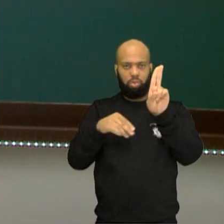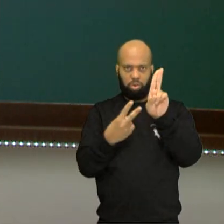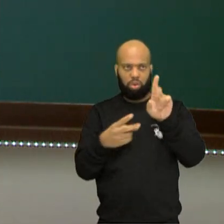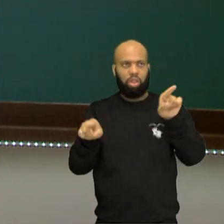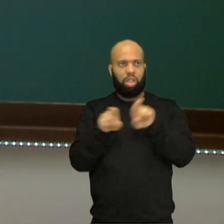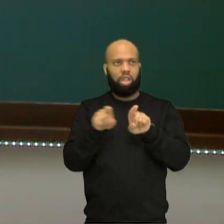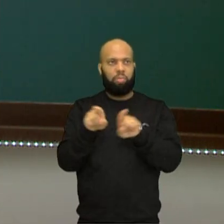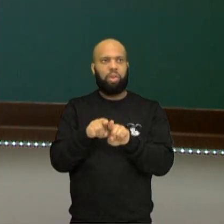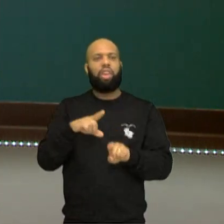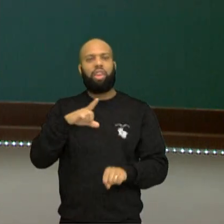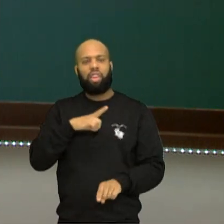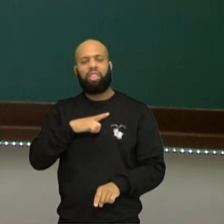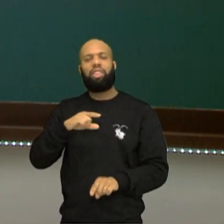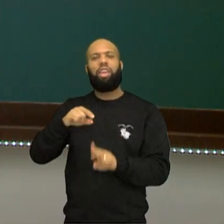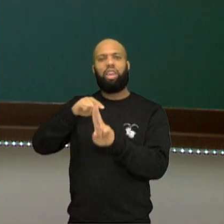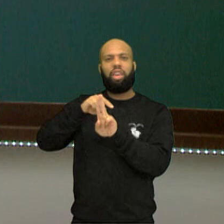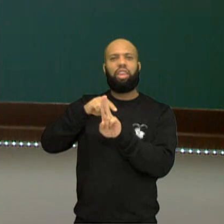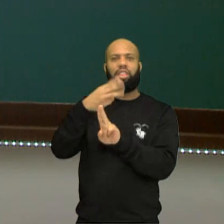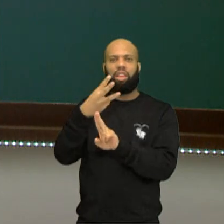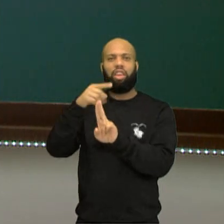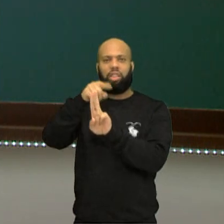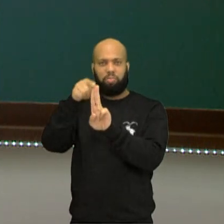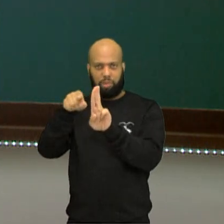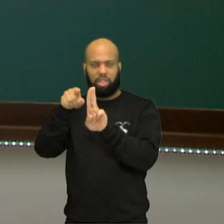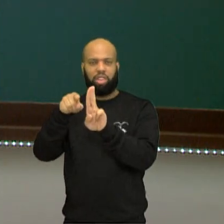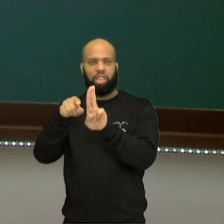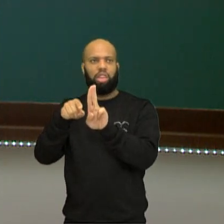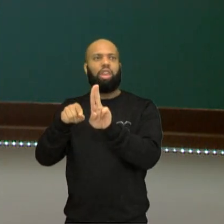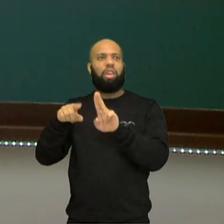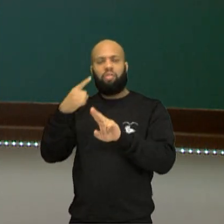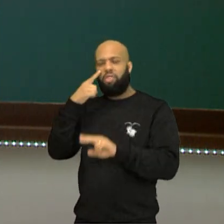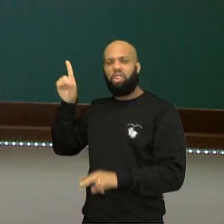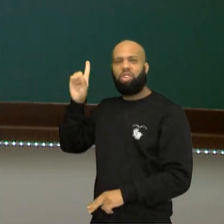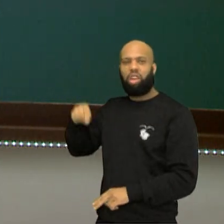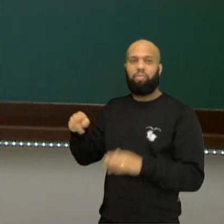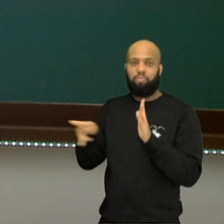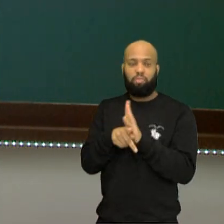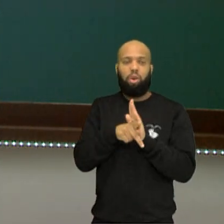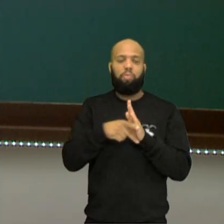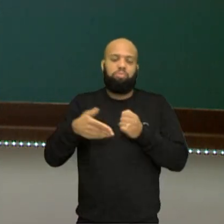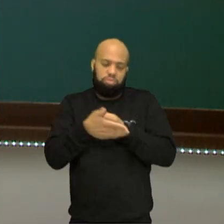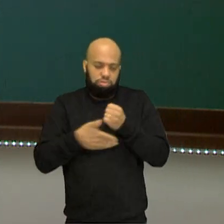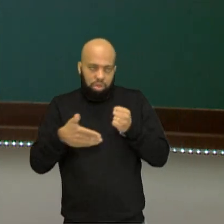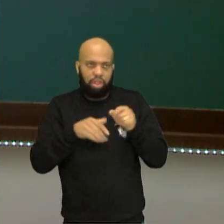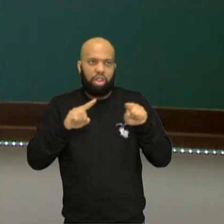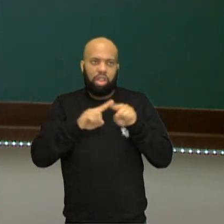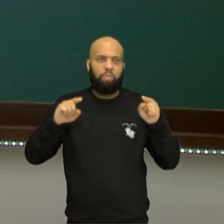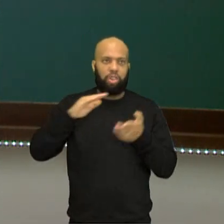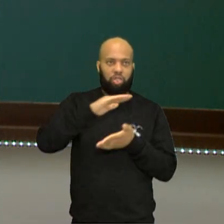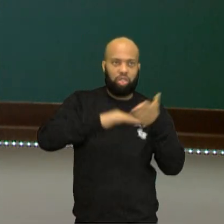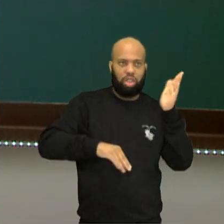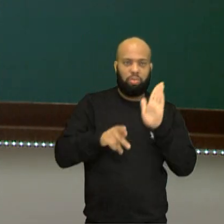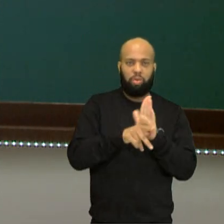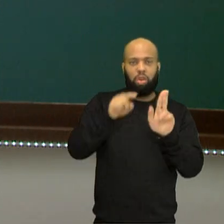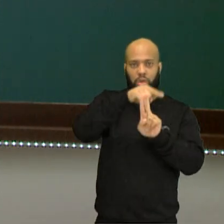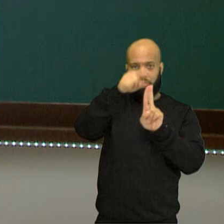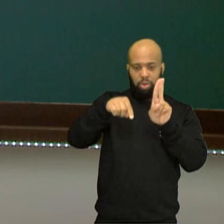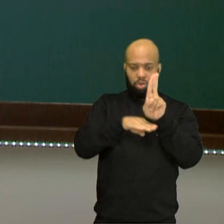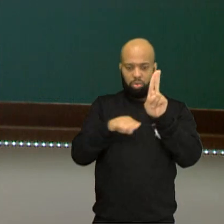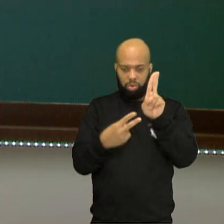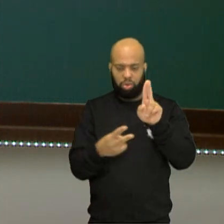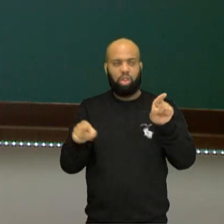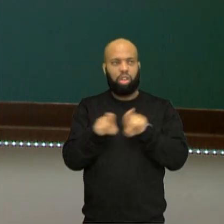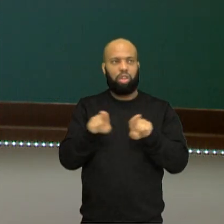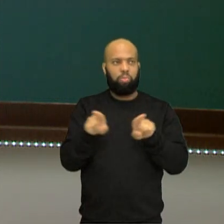ângulos notáveis, mas existem para todos eles, menos para os ângulos de π sobre 2